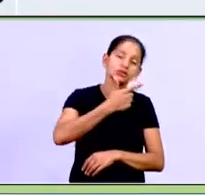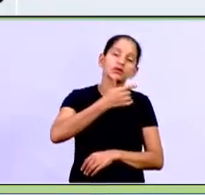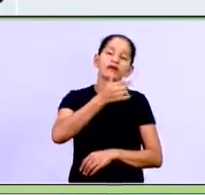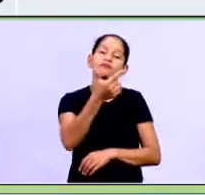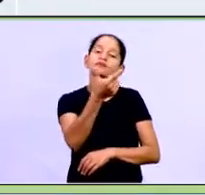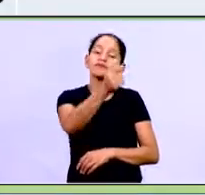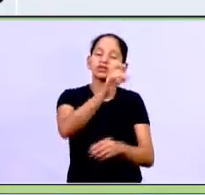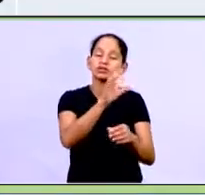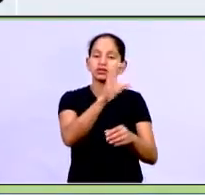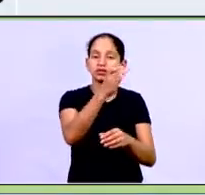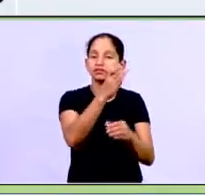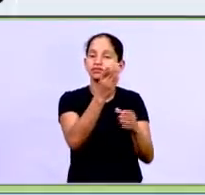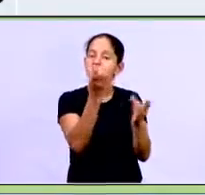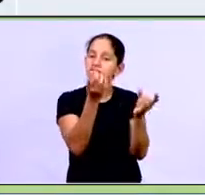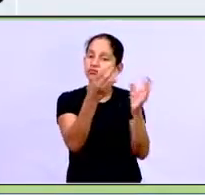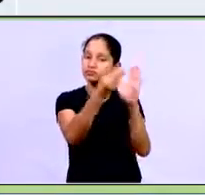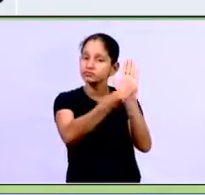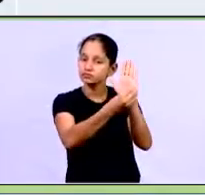R$607,20.